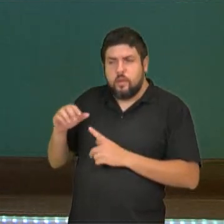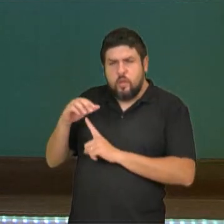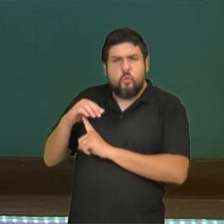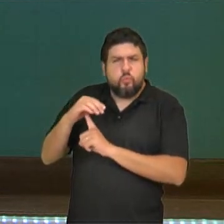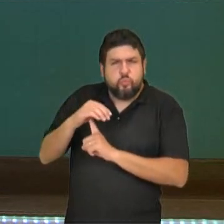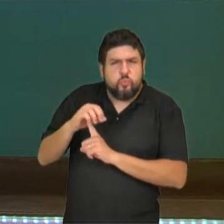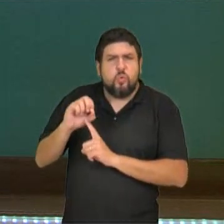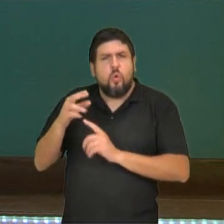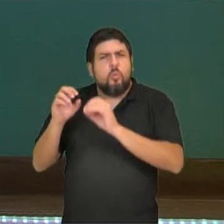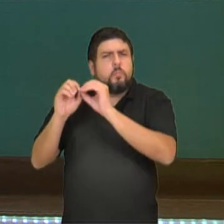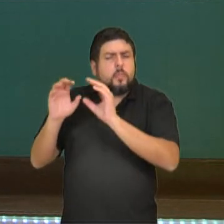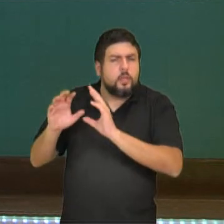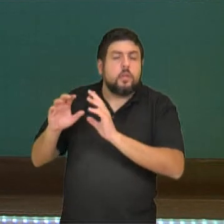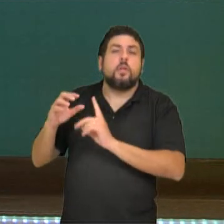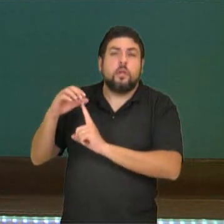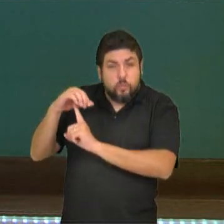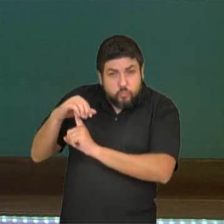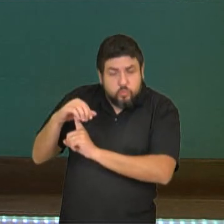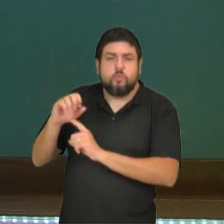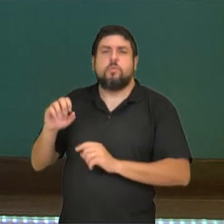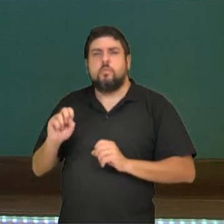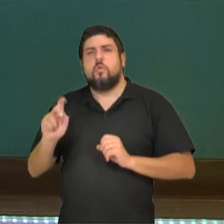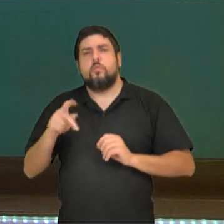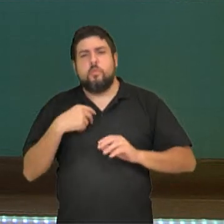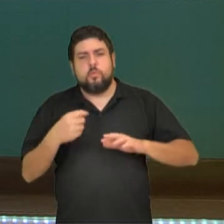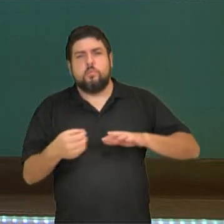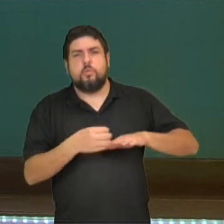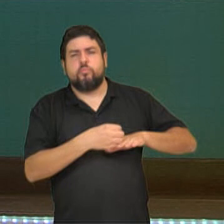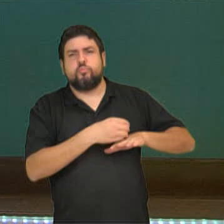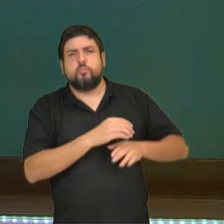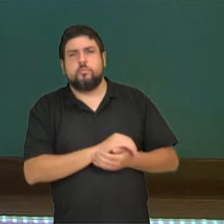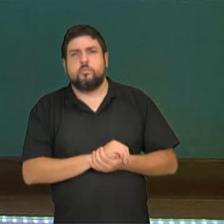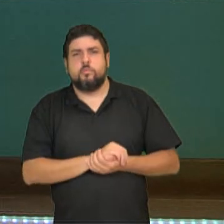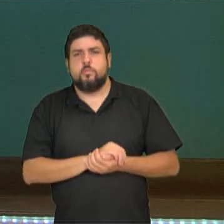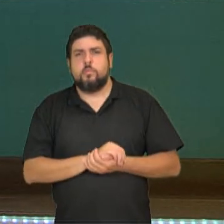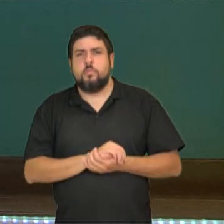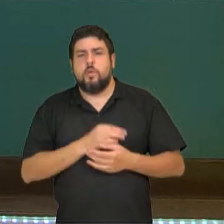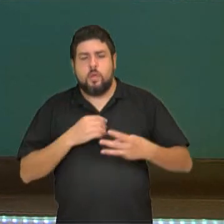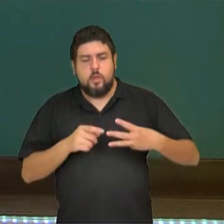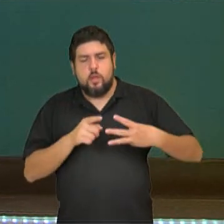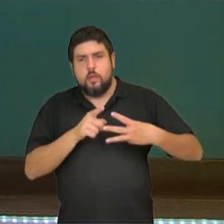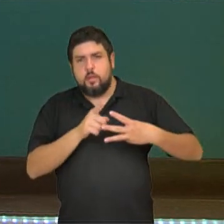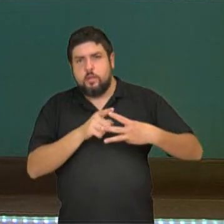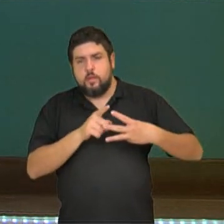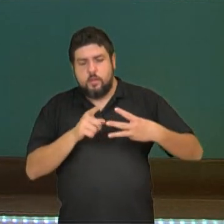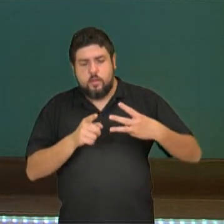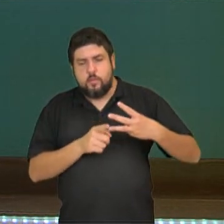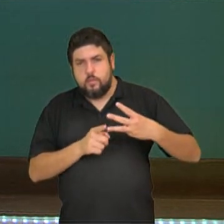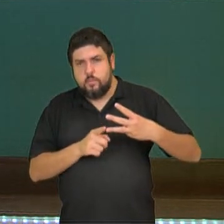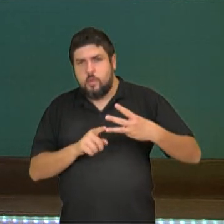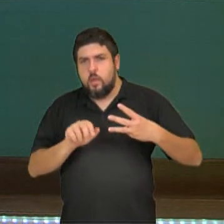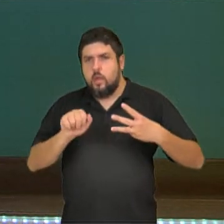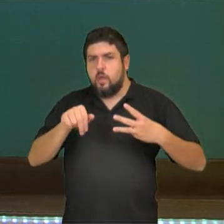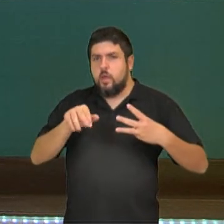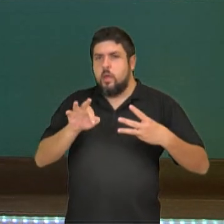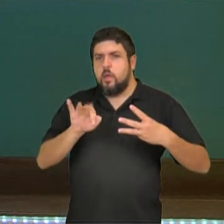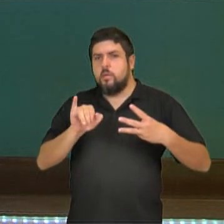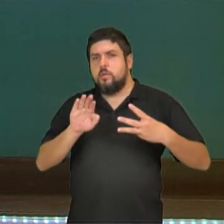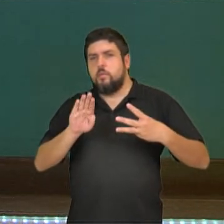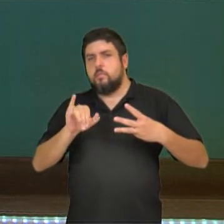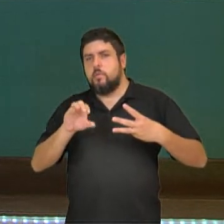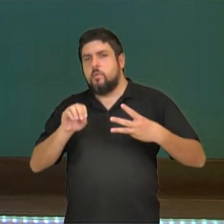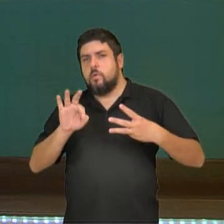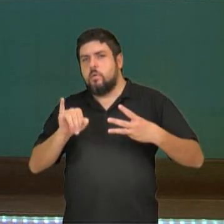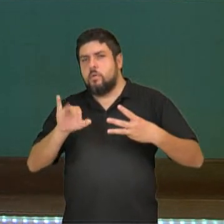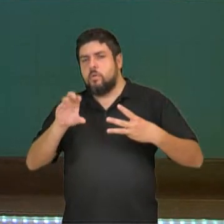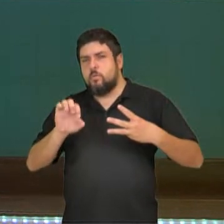o medicamento tem que combater o fungo. Por que não é os outros? O antibiótico serve para tratar doenças causadas